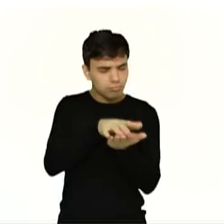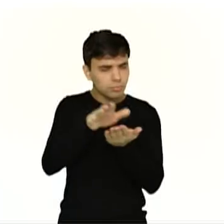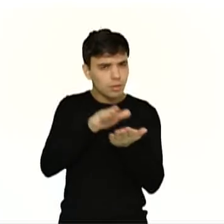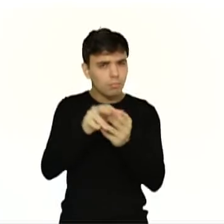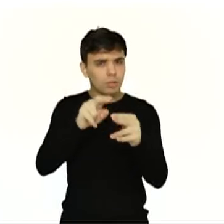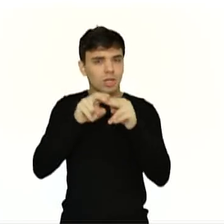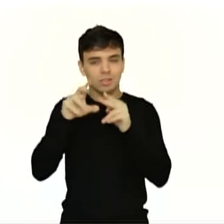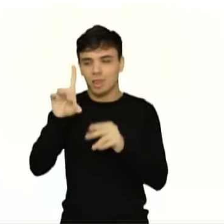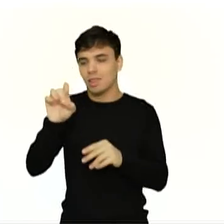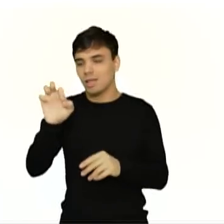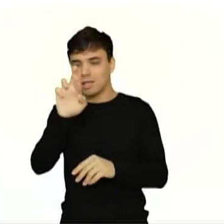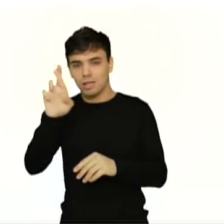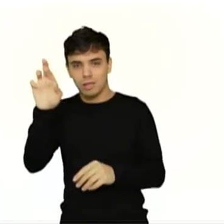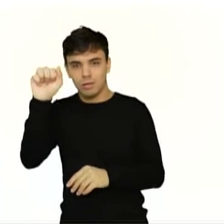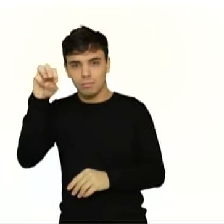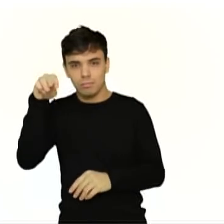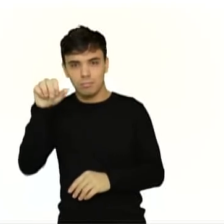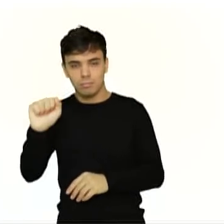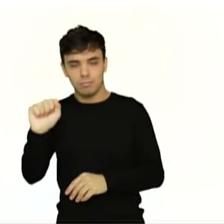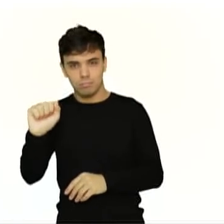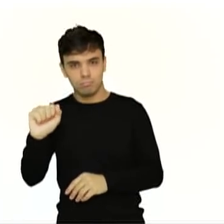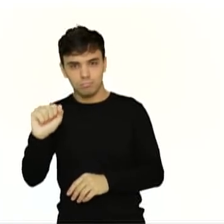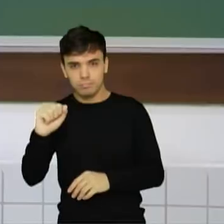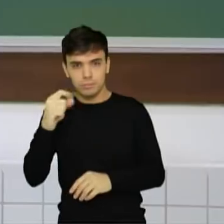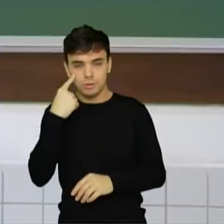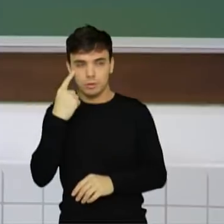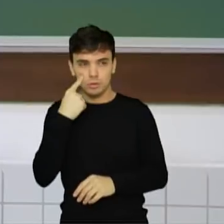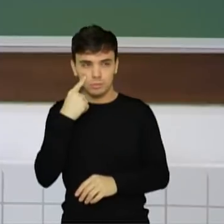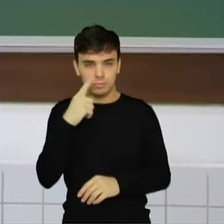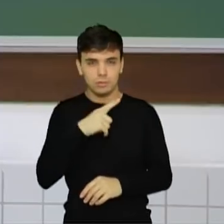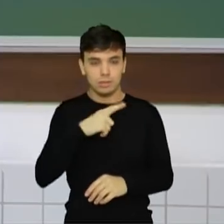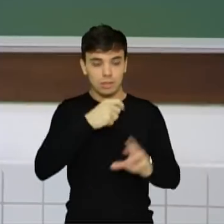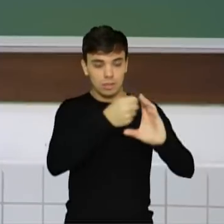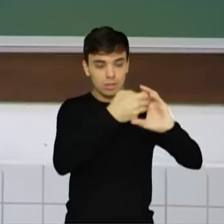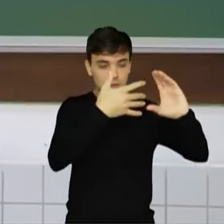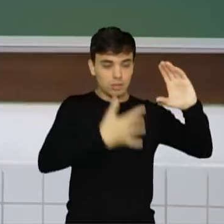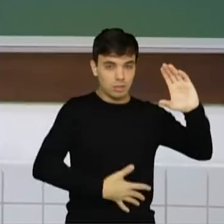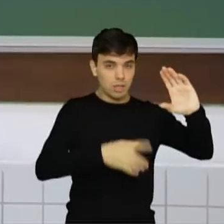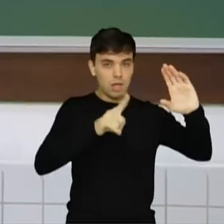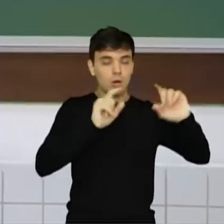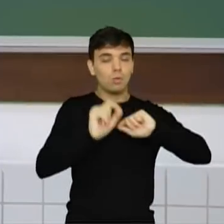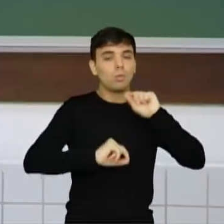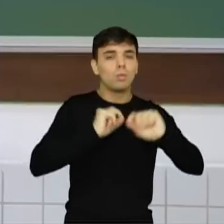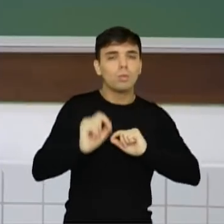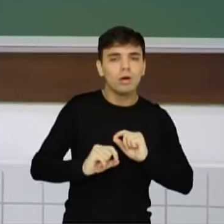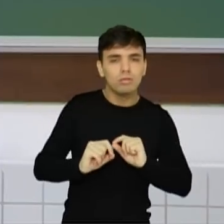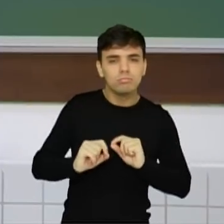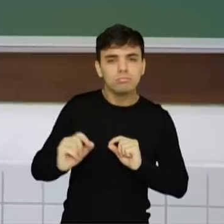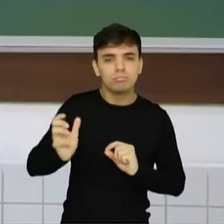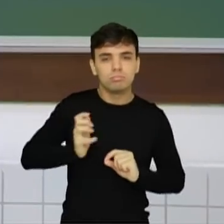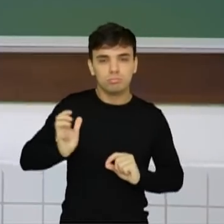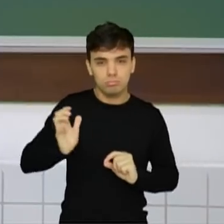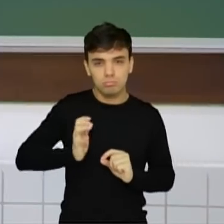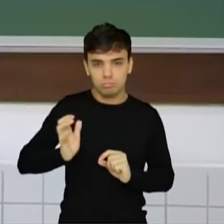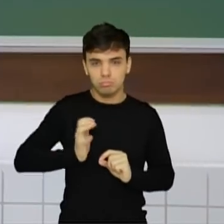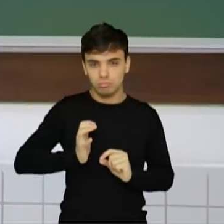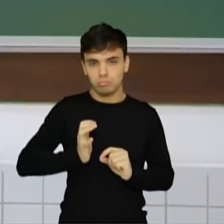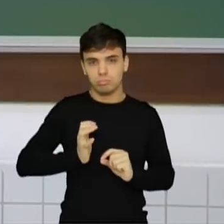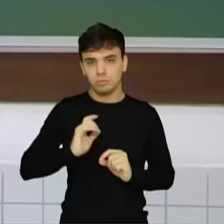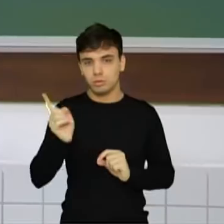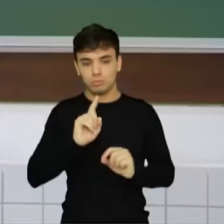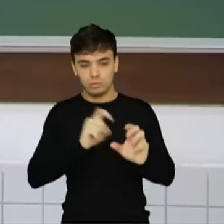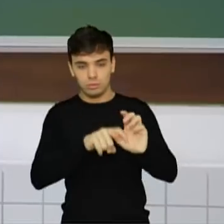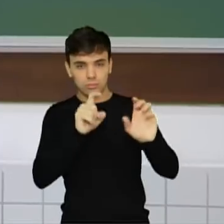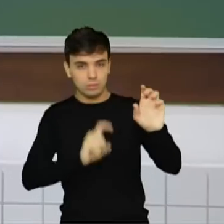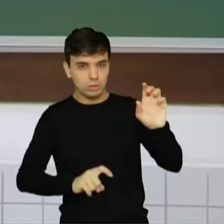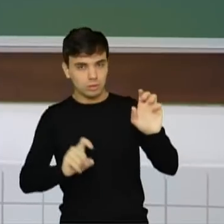Vamos lembrar então, duas características da conjuração mineira. Era um movimento de elite, tá? Era um movimento de elite, e ele não falava de independência do